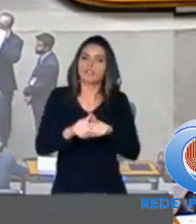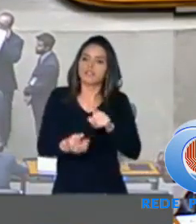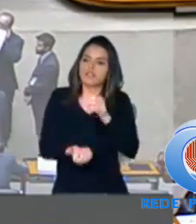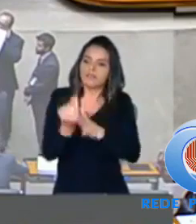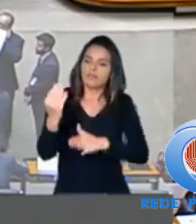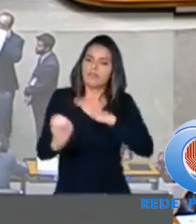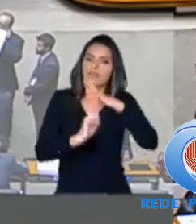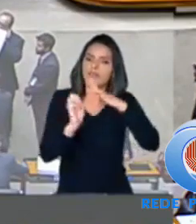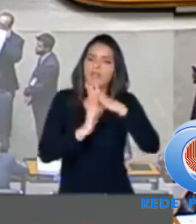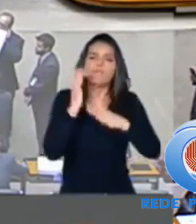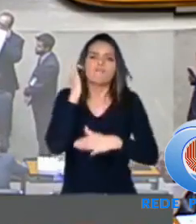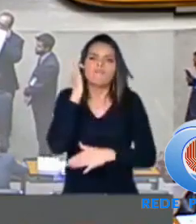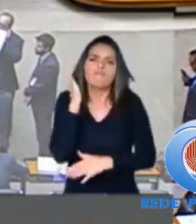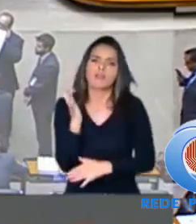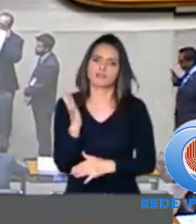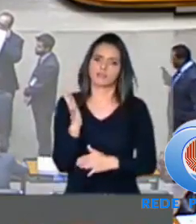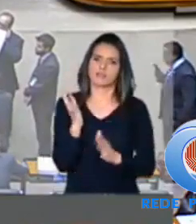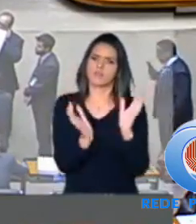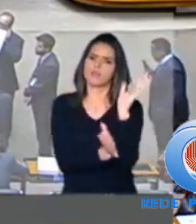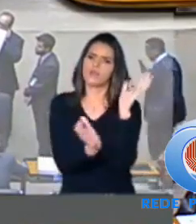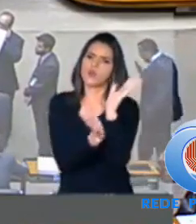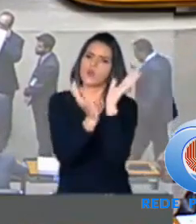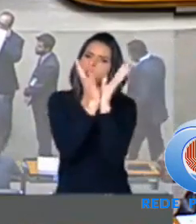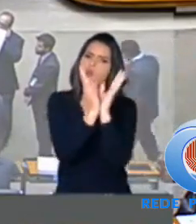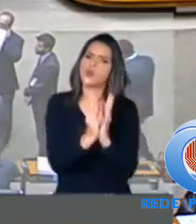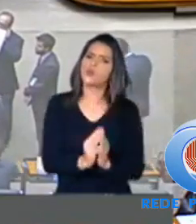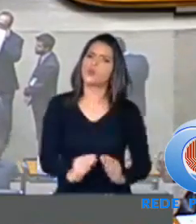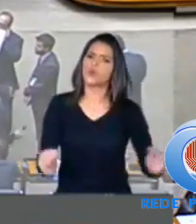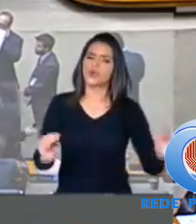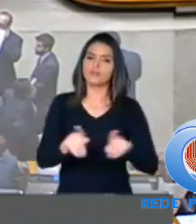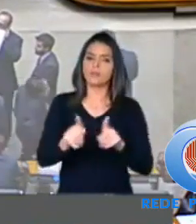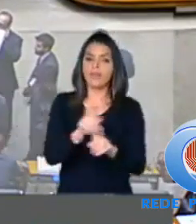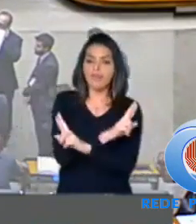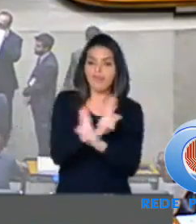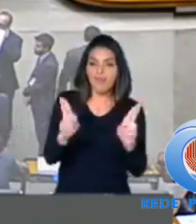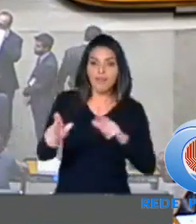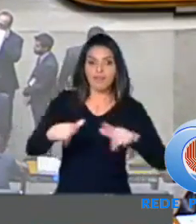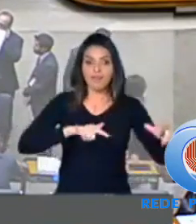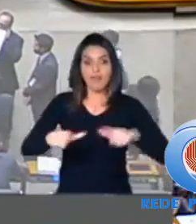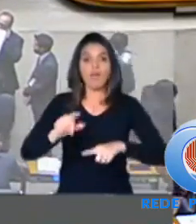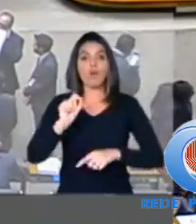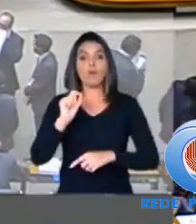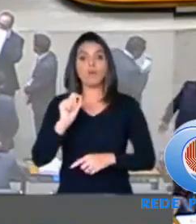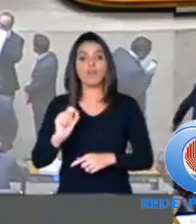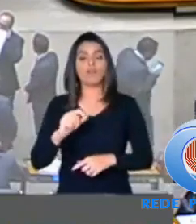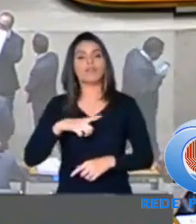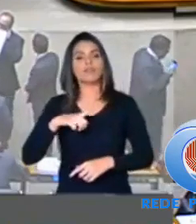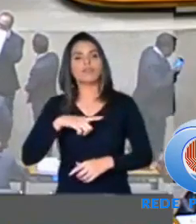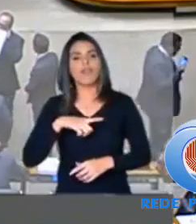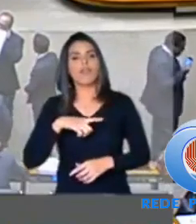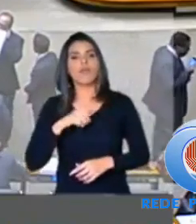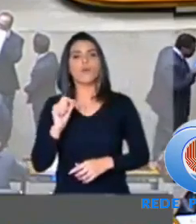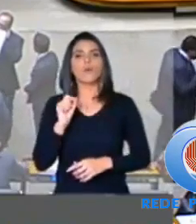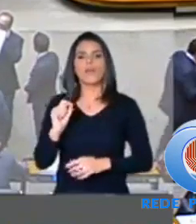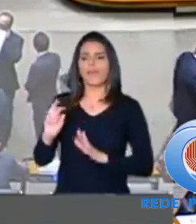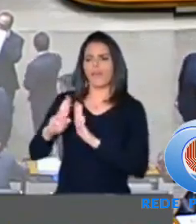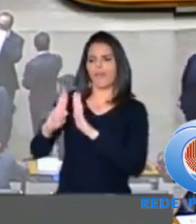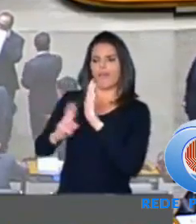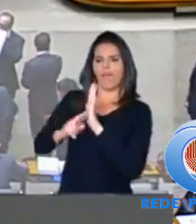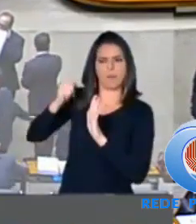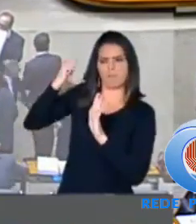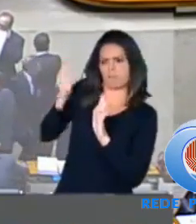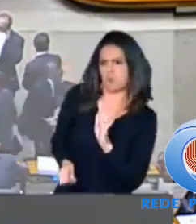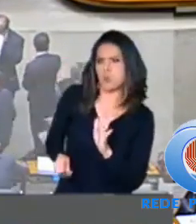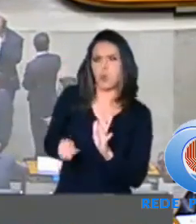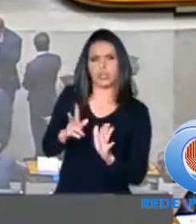para as relações de trabalho, enfim, também haja mais facilidade. A ideia é impor restrições ao poder regulatório do Estado,